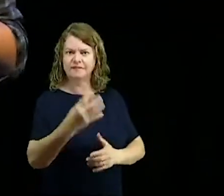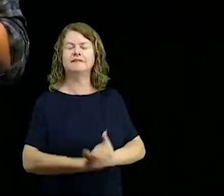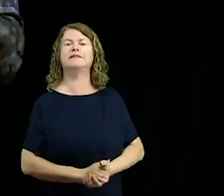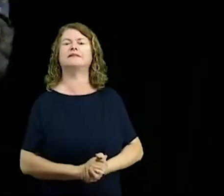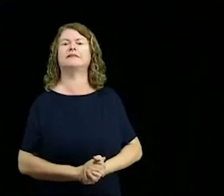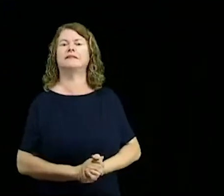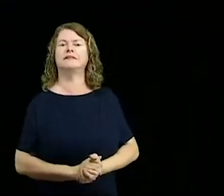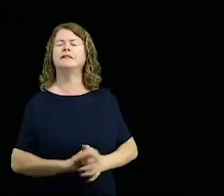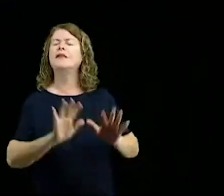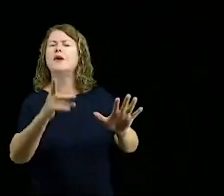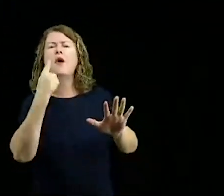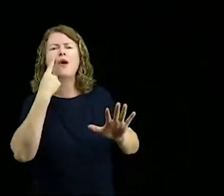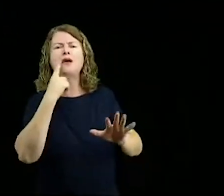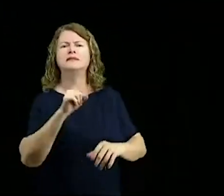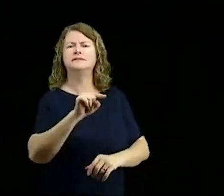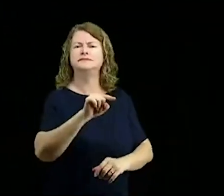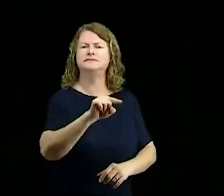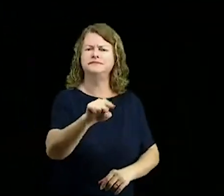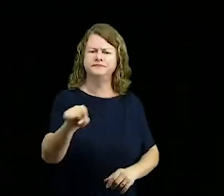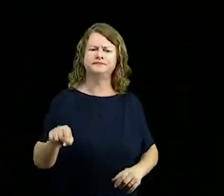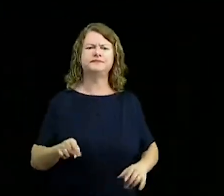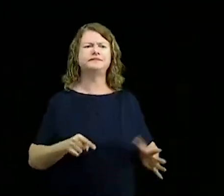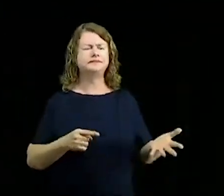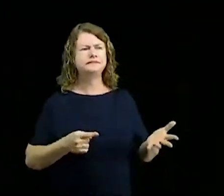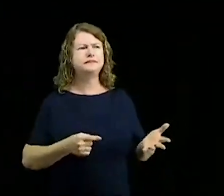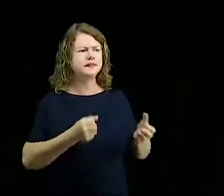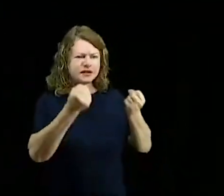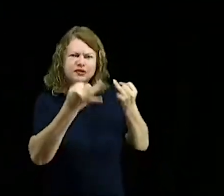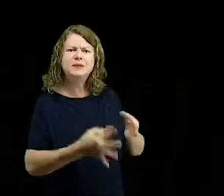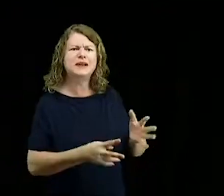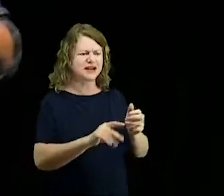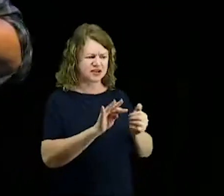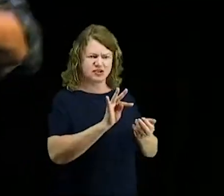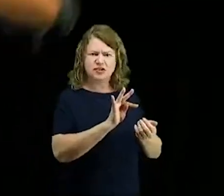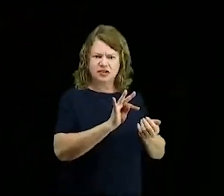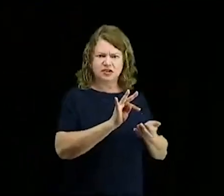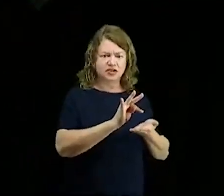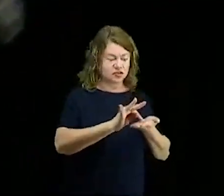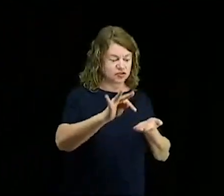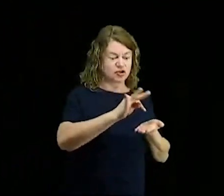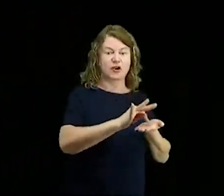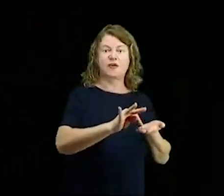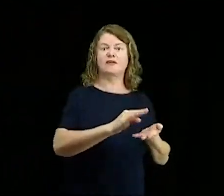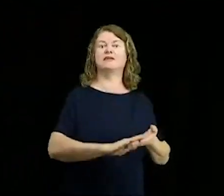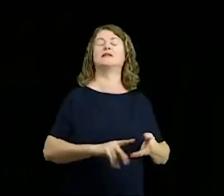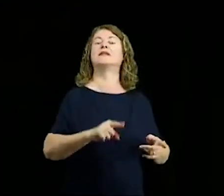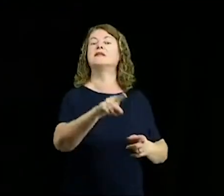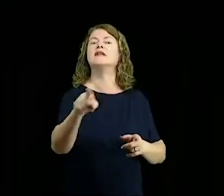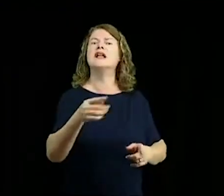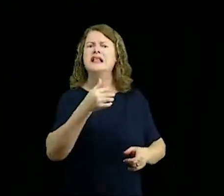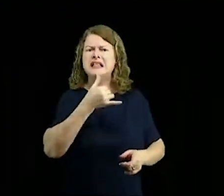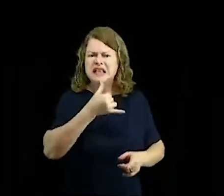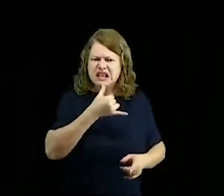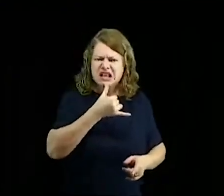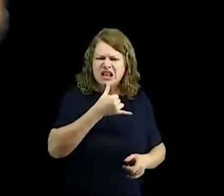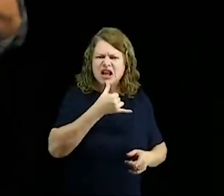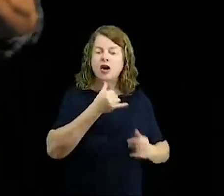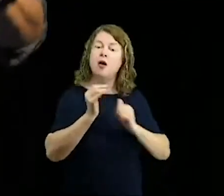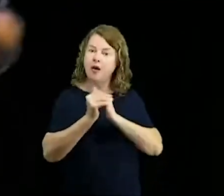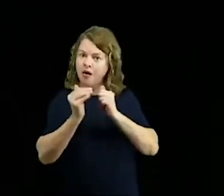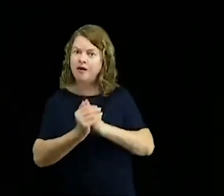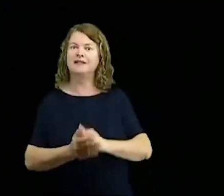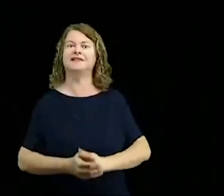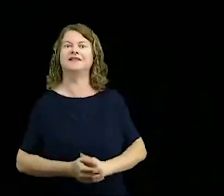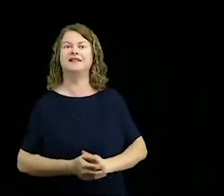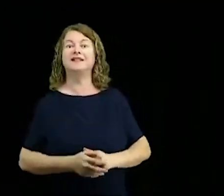está triste, ore. Você está feliz, cante louvor. O pastor Marco está feliz, ele quer cantar aqui a noite toda, está